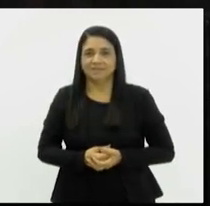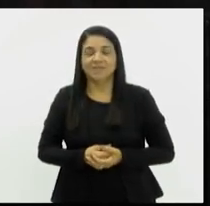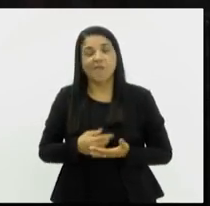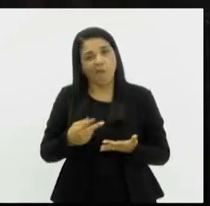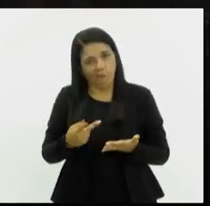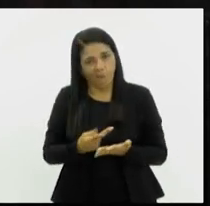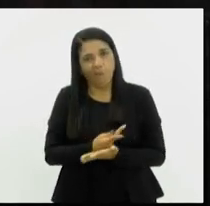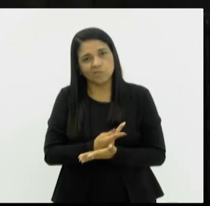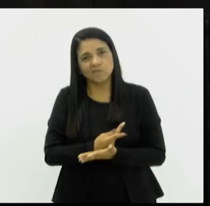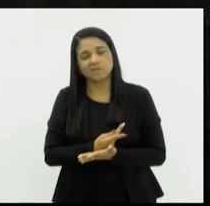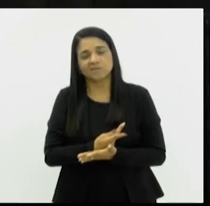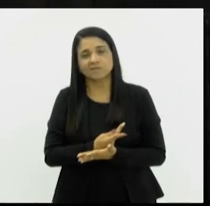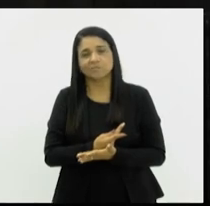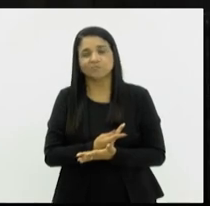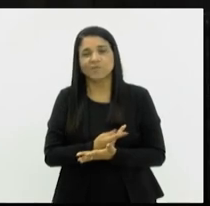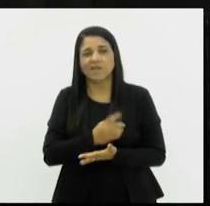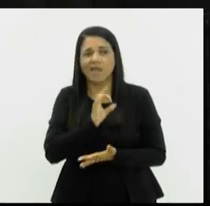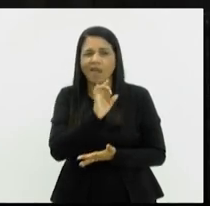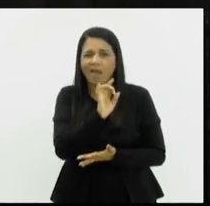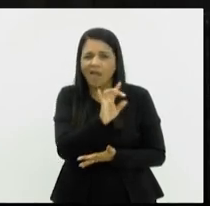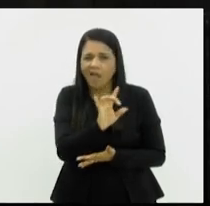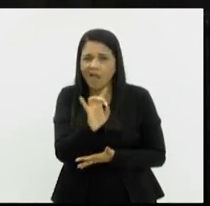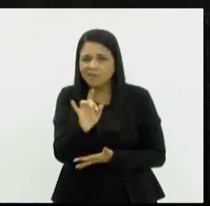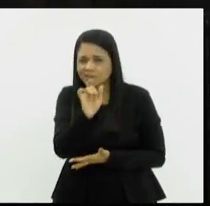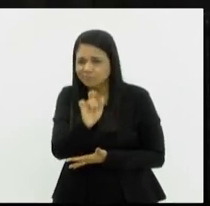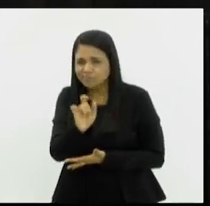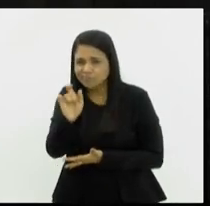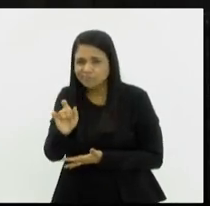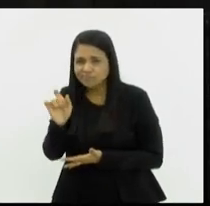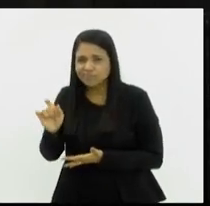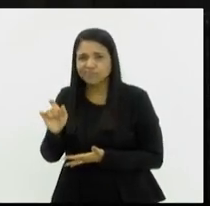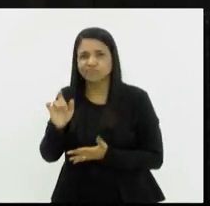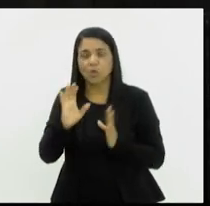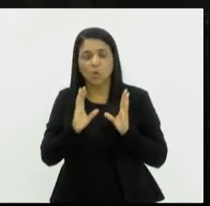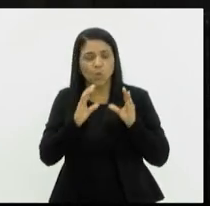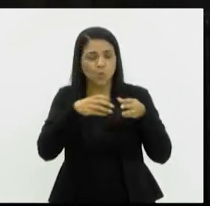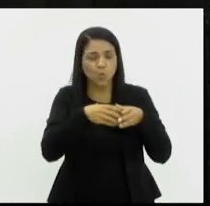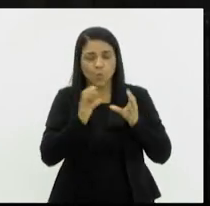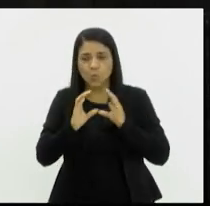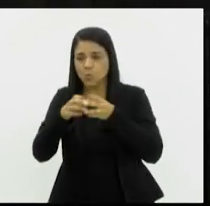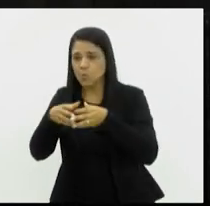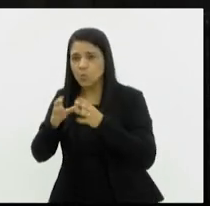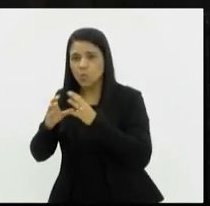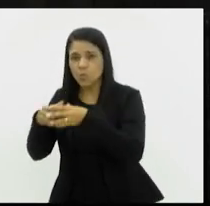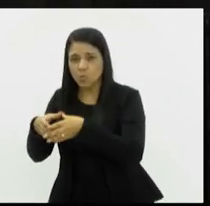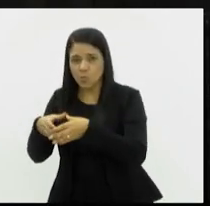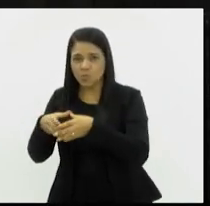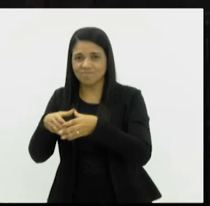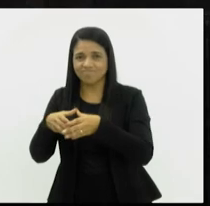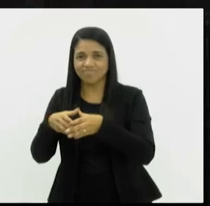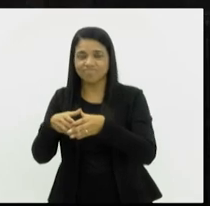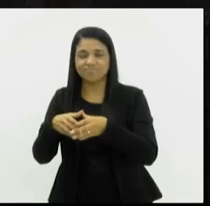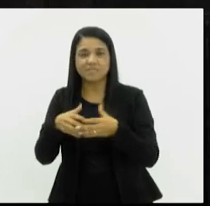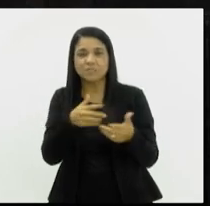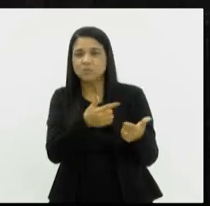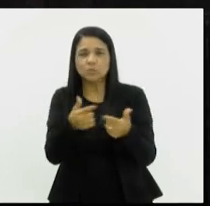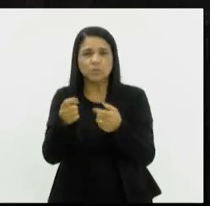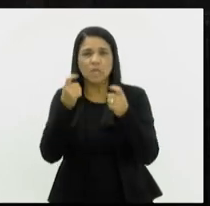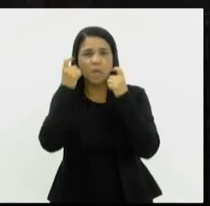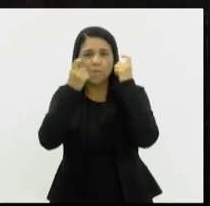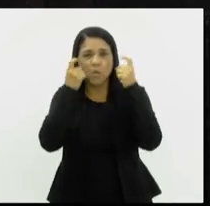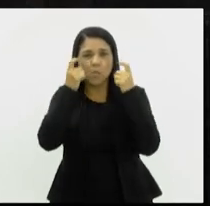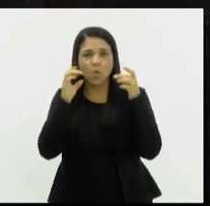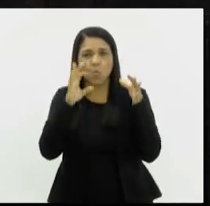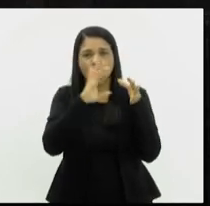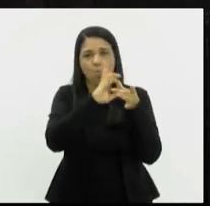ocorrem porque cada um quer falar para o seu público-alvo sem estar com a grande preocupação do